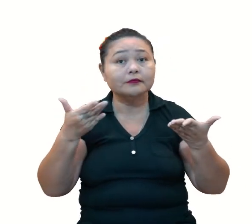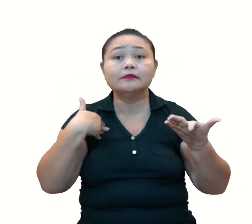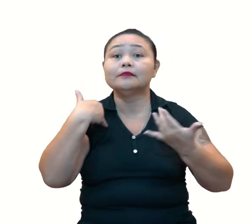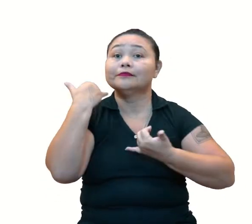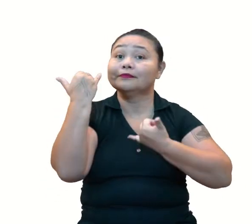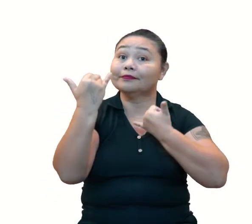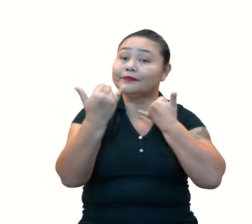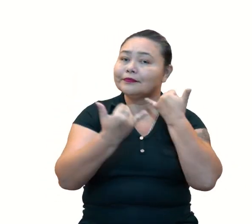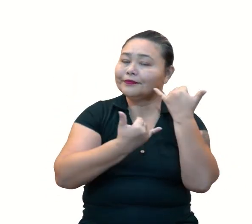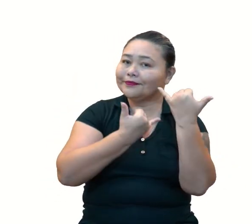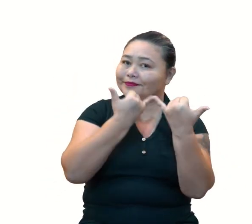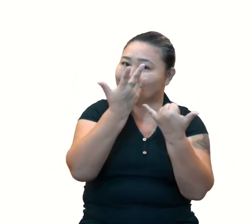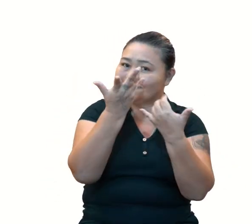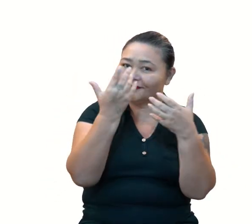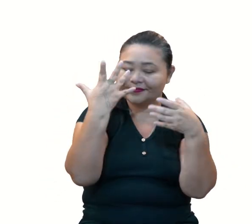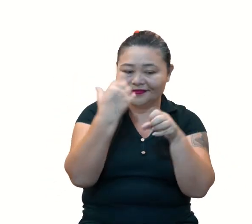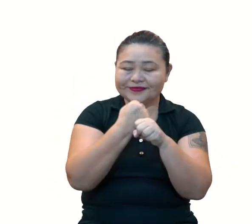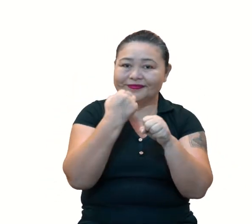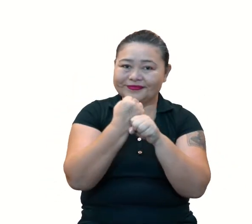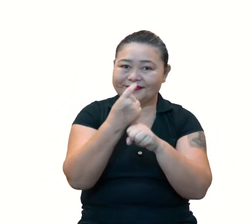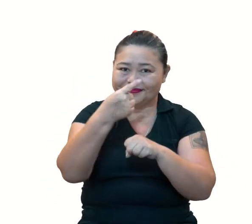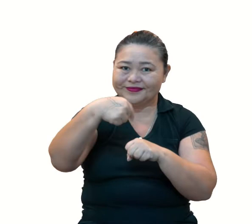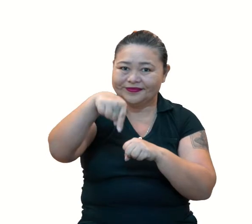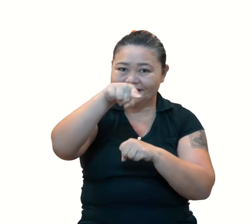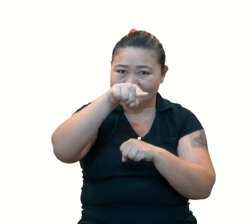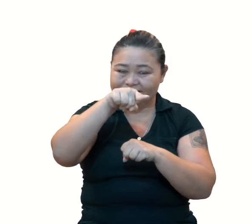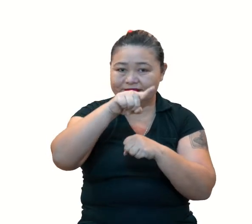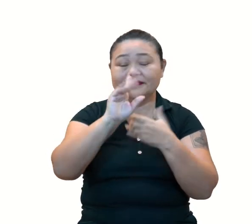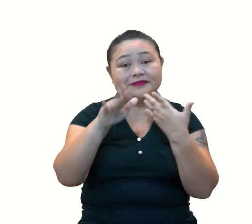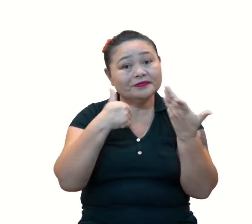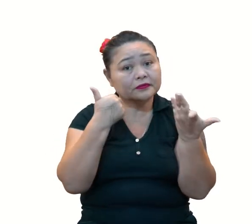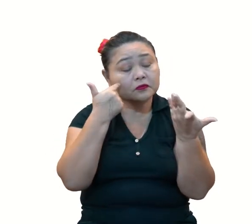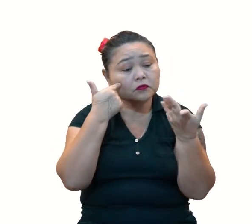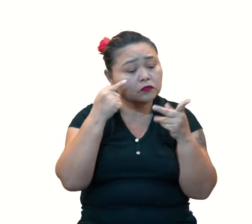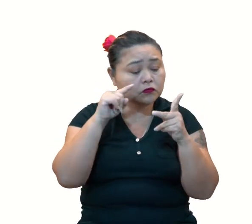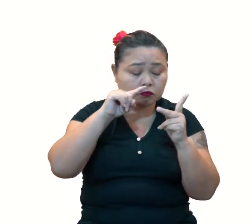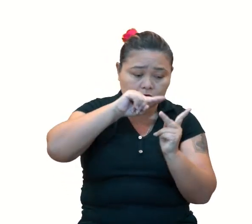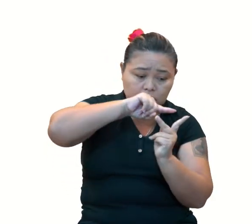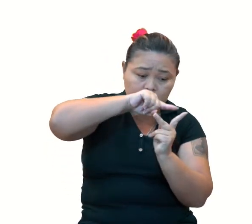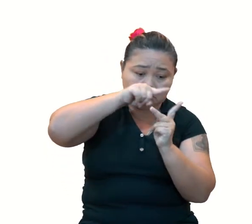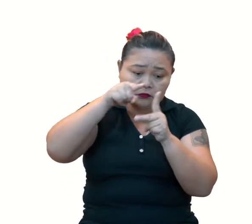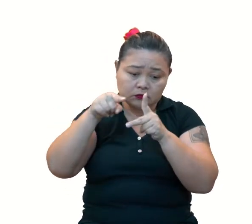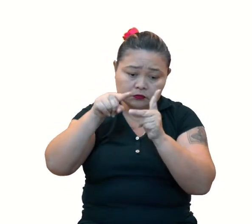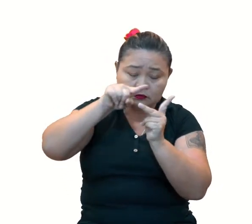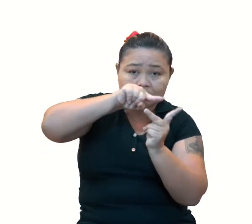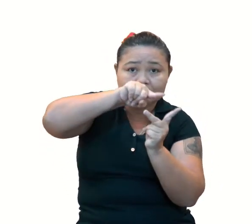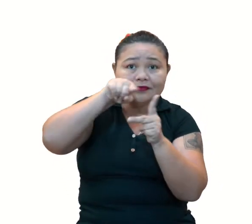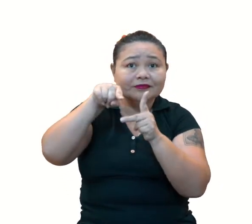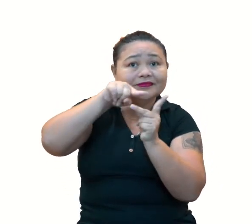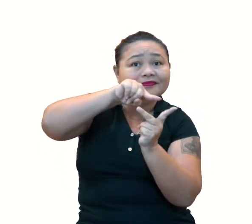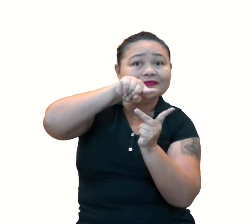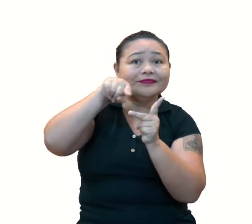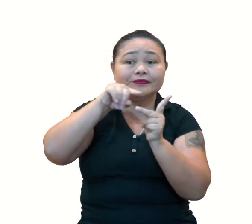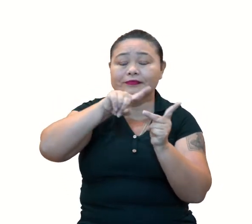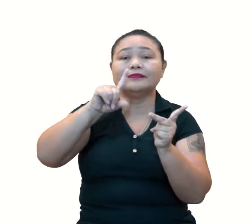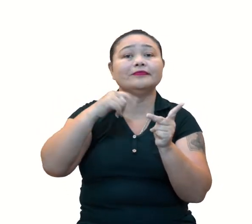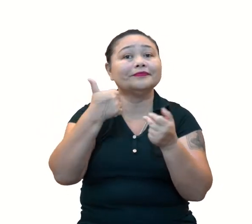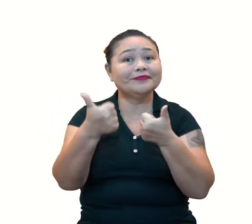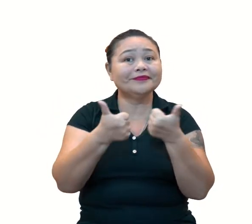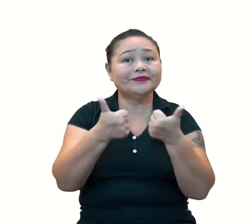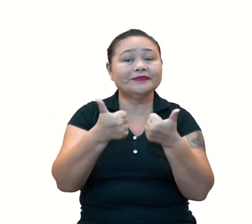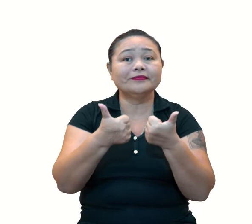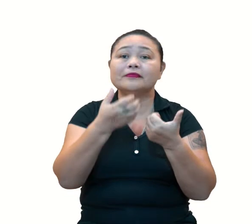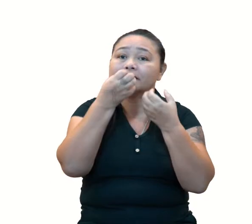brincando de fazer cálculos, não é? Só tendo um transferidorzinho, olha só que belezura.